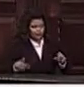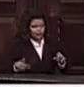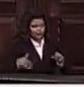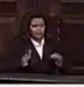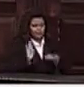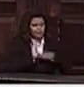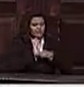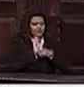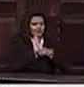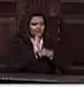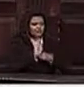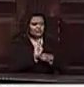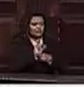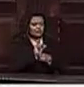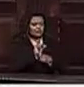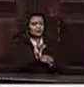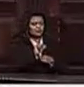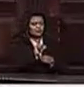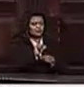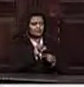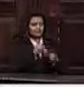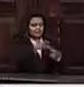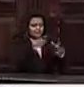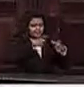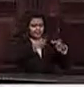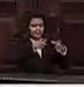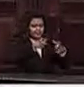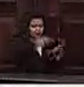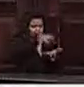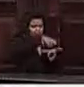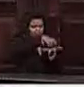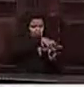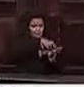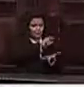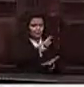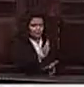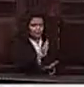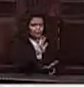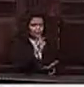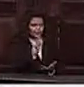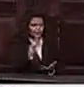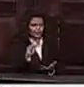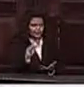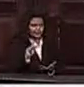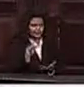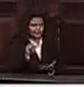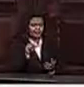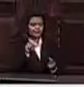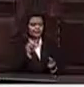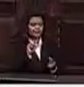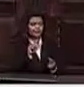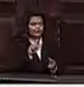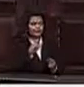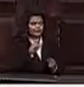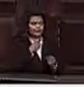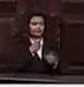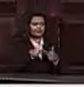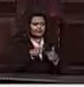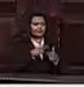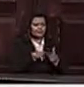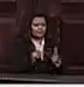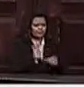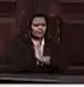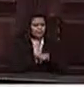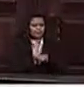UPPs. O que nos aflige é verificar que nas unidades de polícia pacificadora, onde o resgate